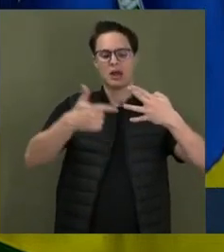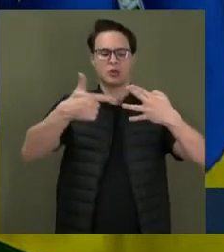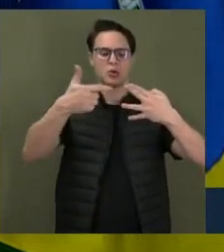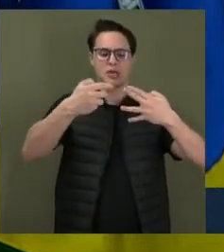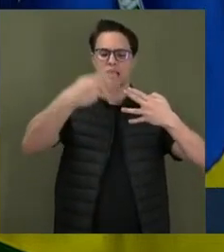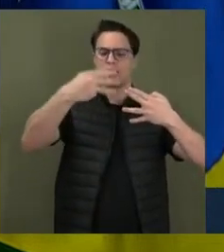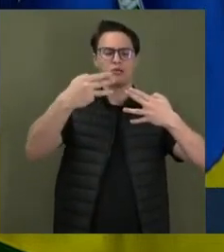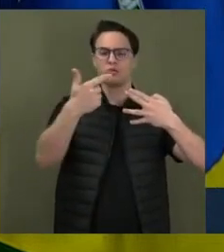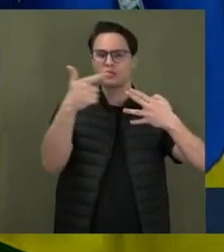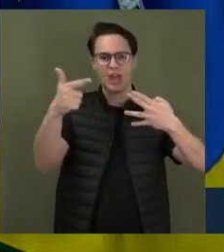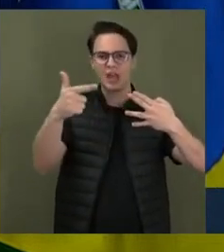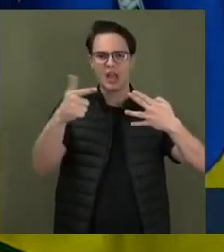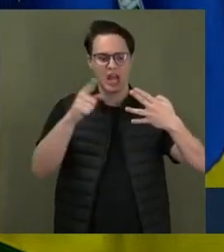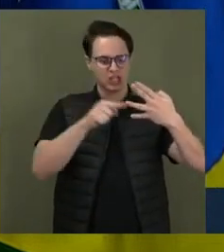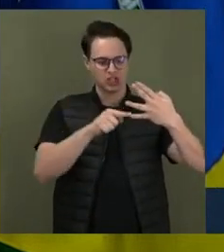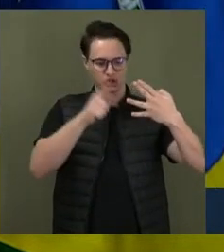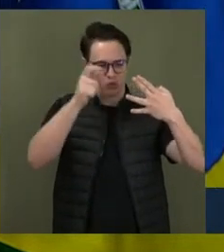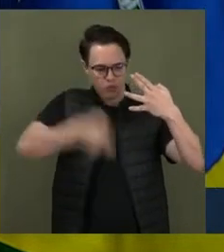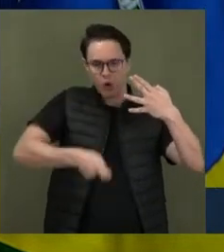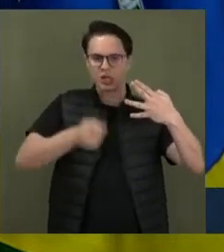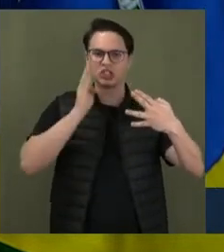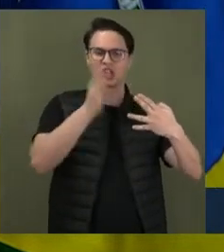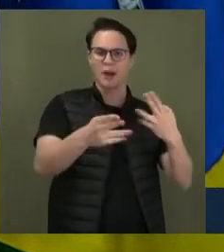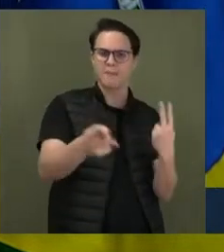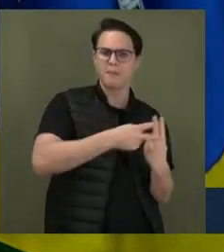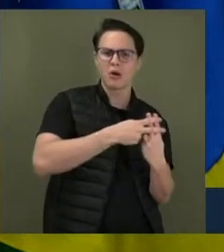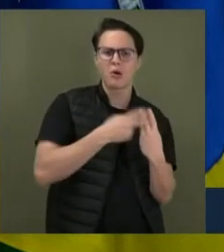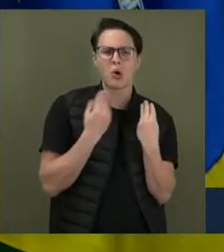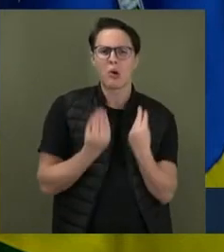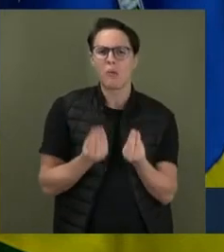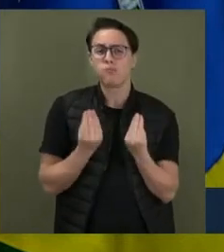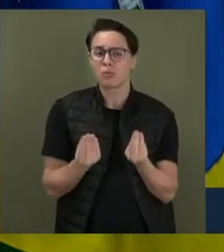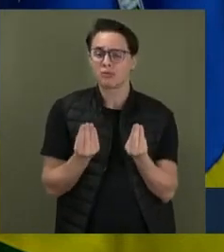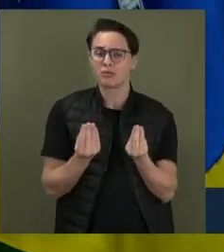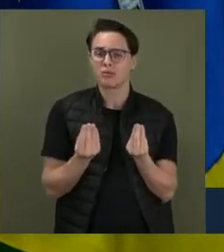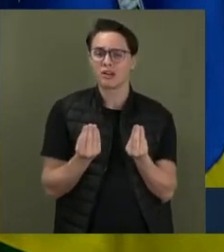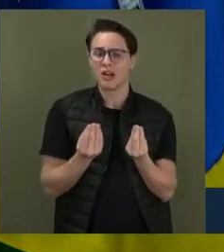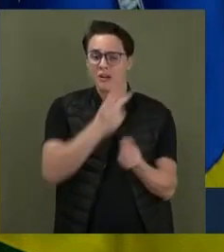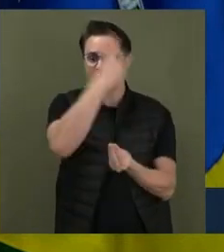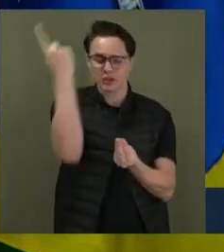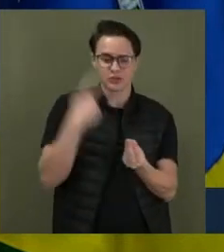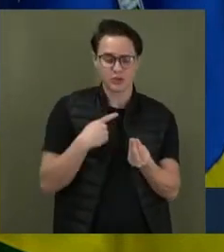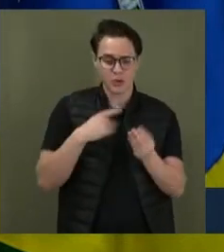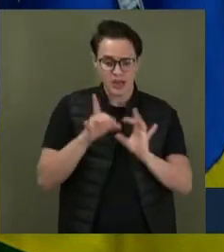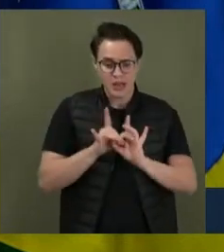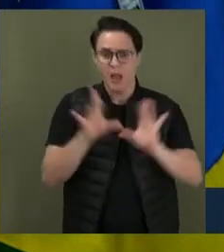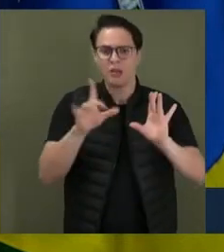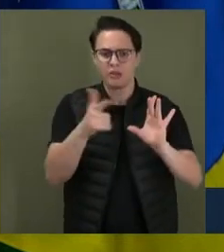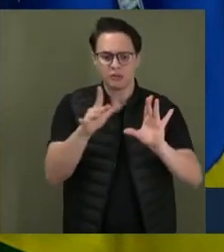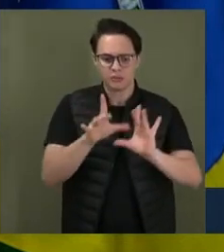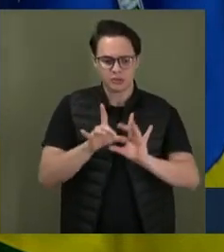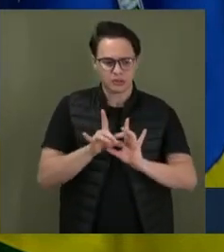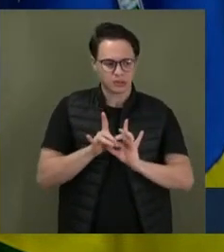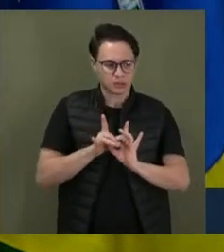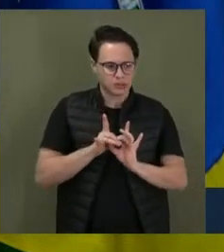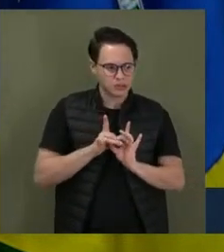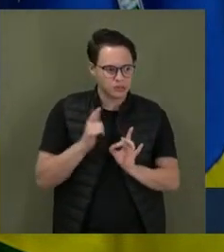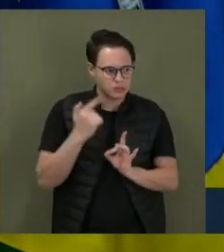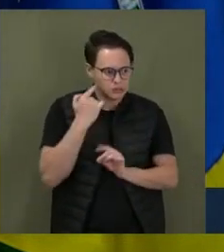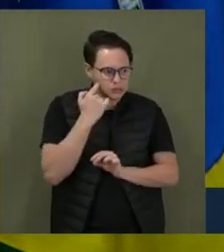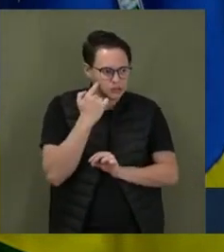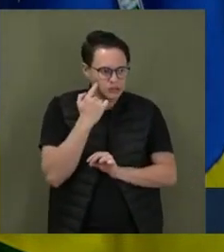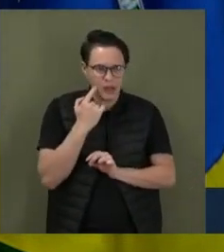jornalistas censurados nas redes sociais. O medo de expressar a livre opinião está tomando conta. Que tipo de democracia é essa? Será que a